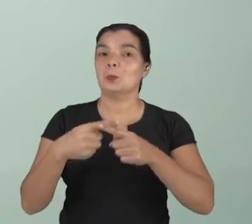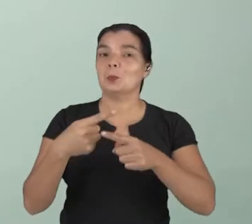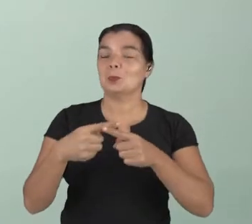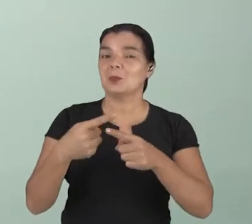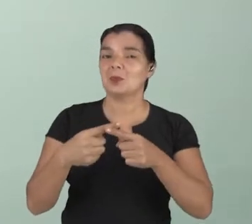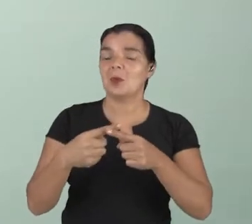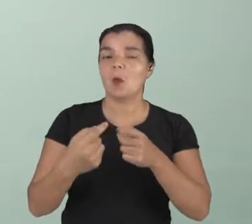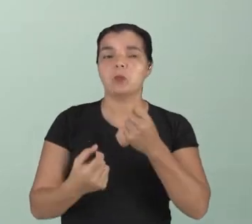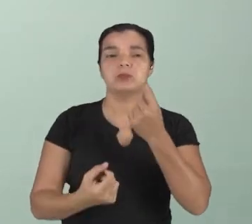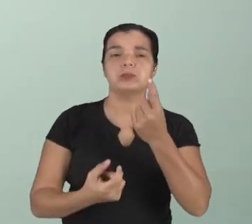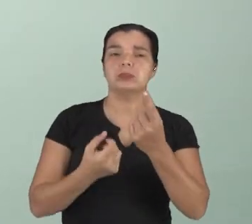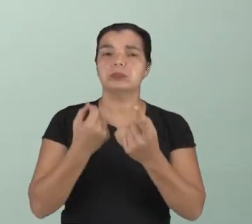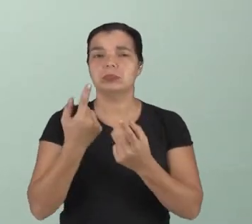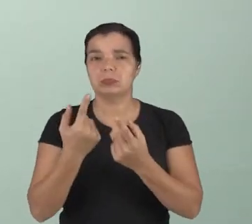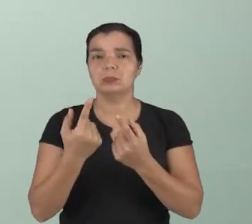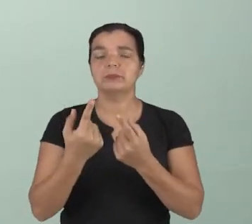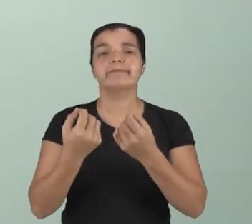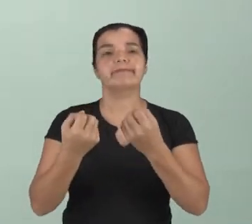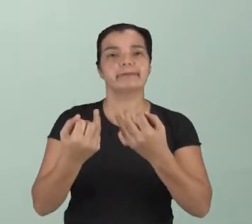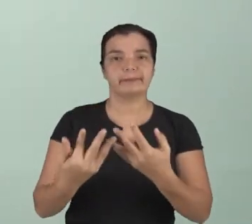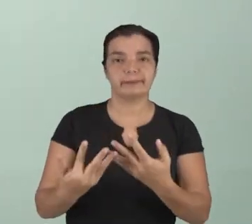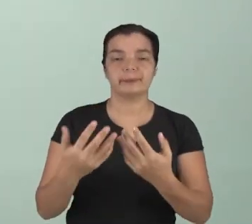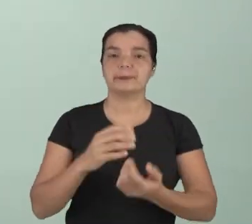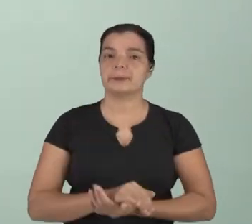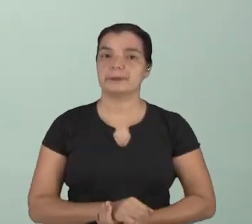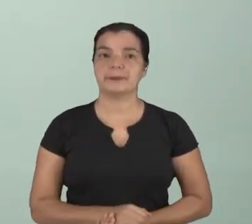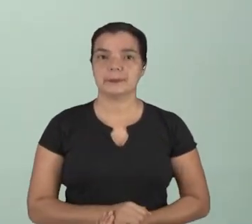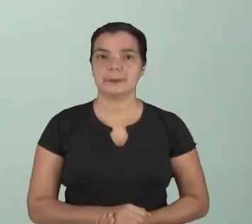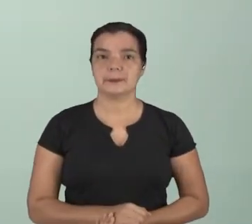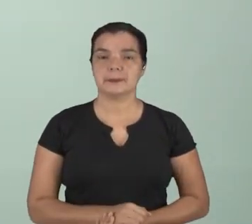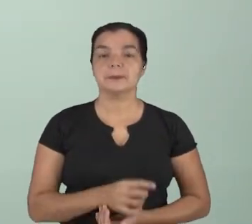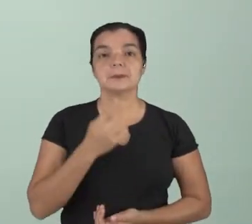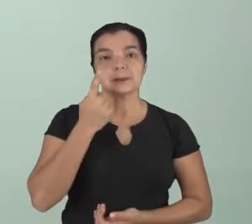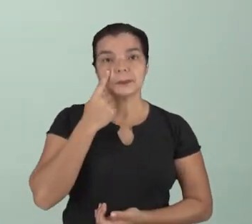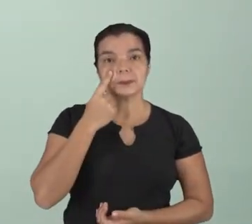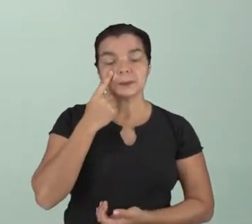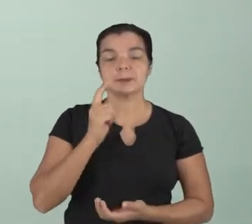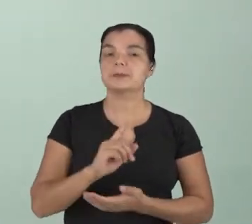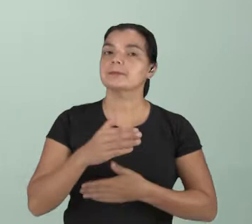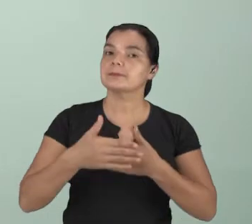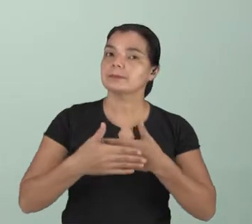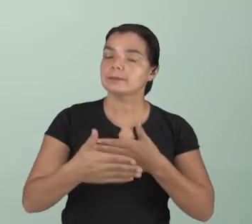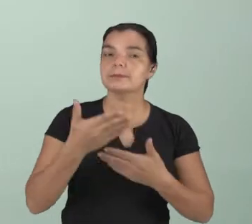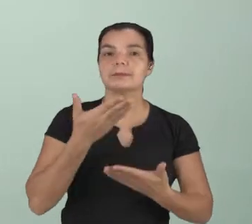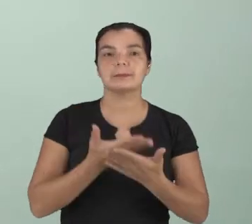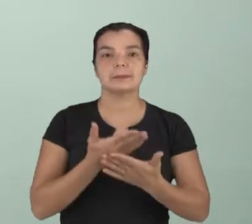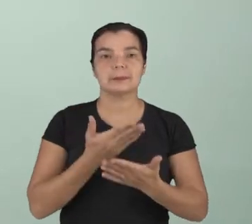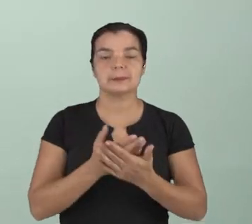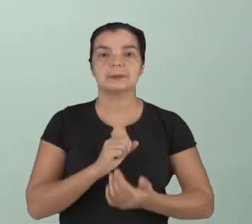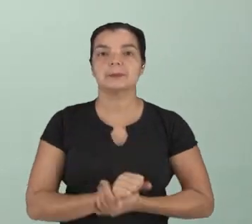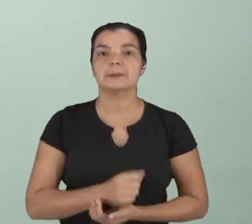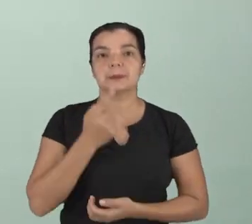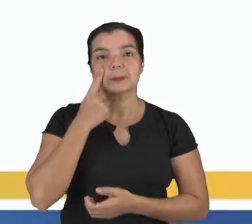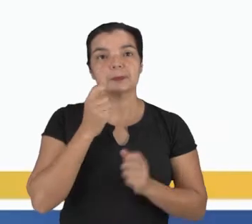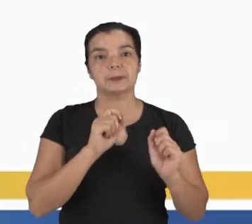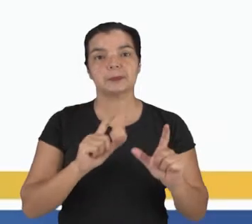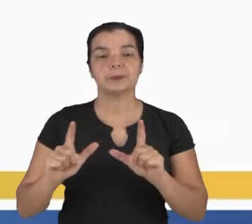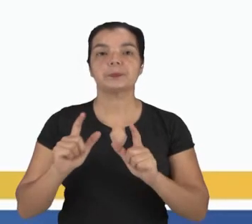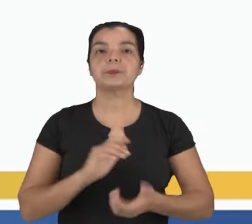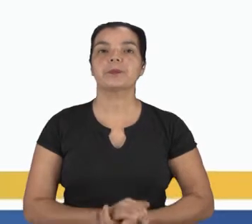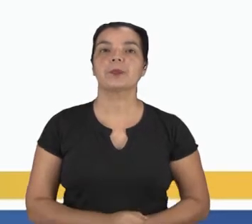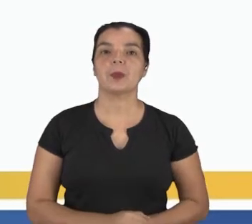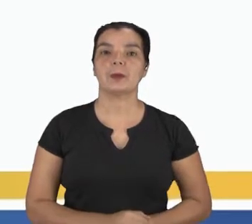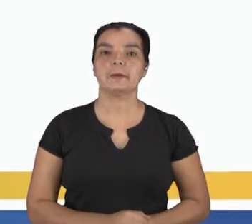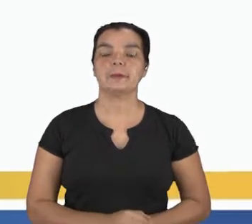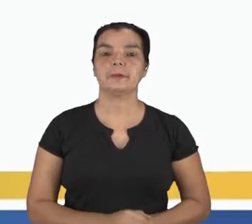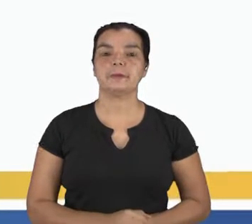coisa que muito pouco acontece, tá? Mas a gente vai ver isso aí durante a aula. Então vamos lá, continuando.